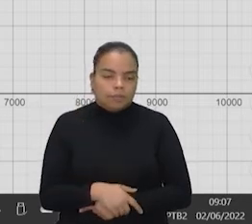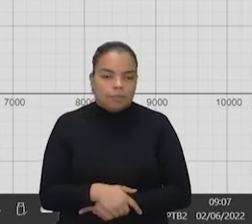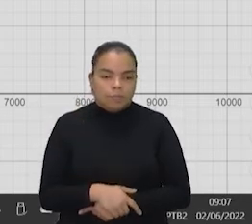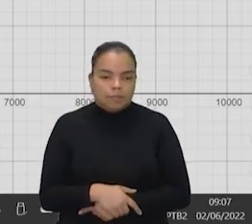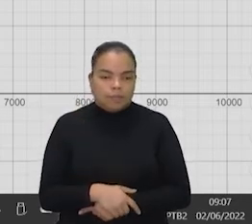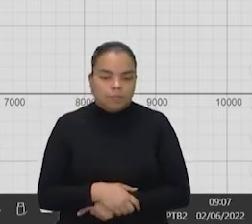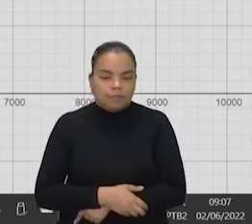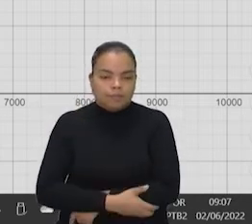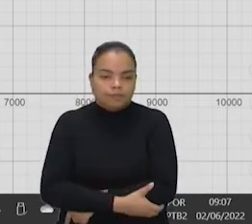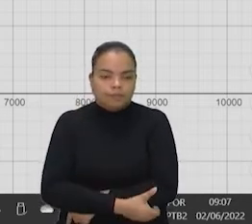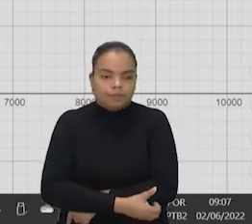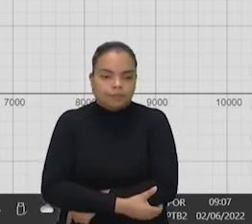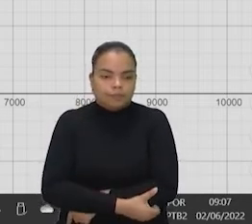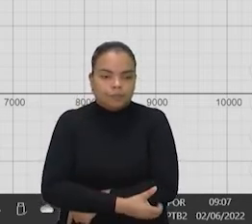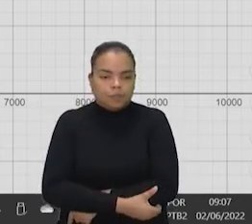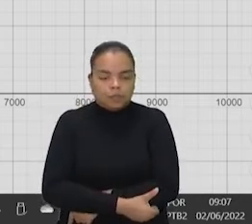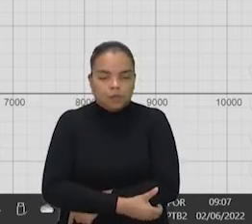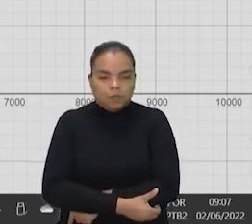Vezes H.